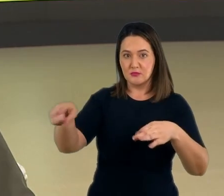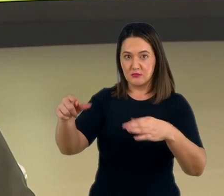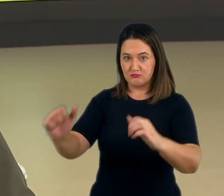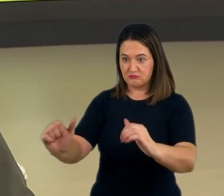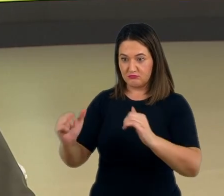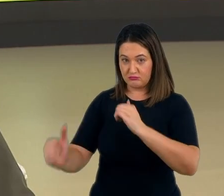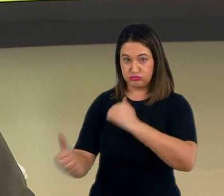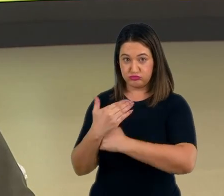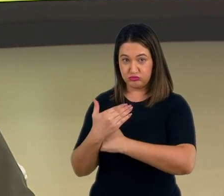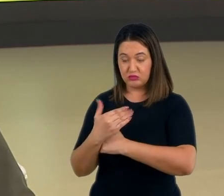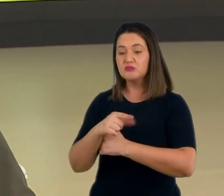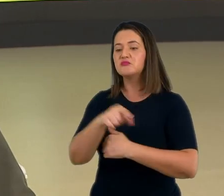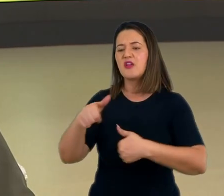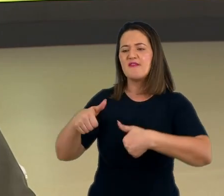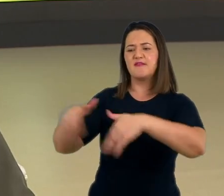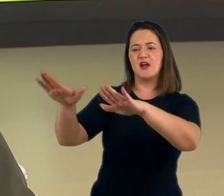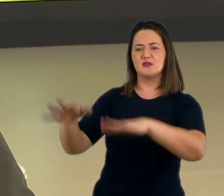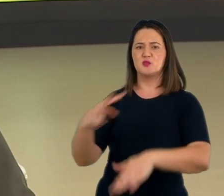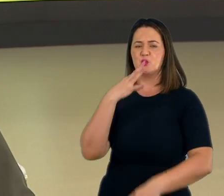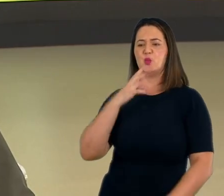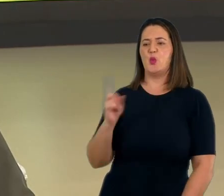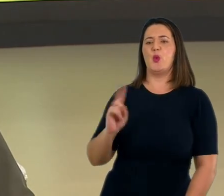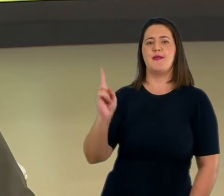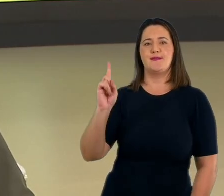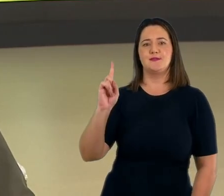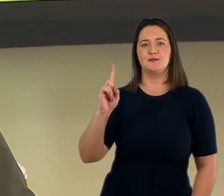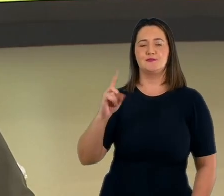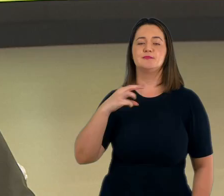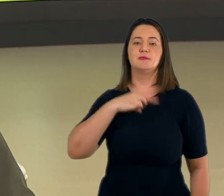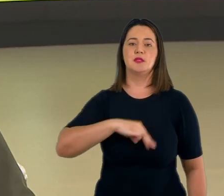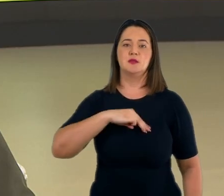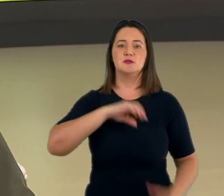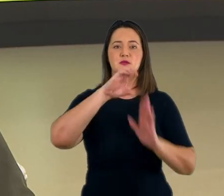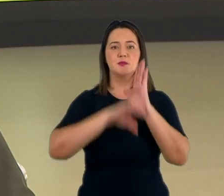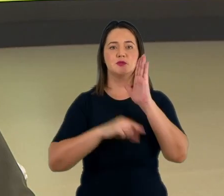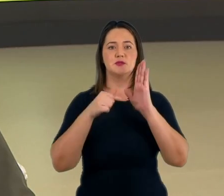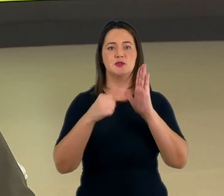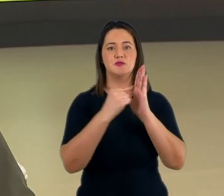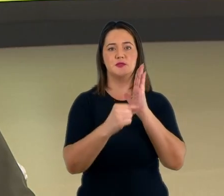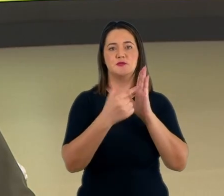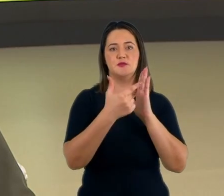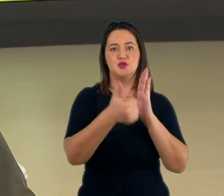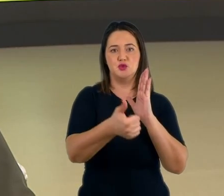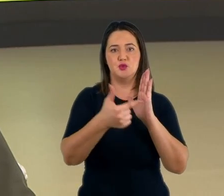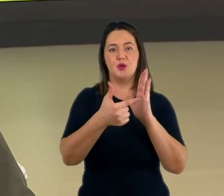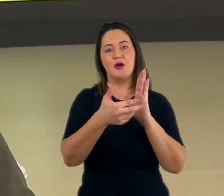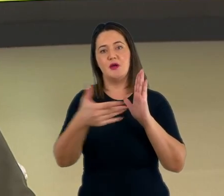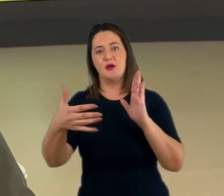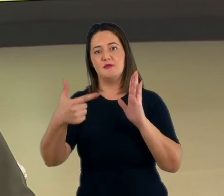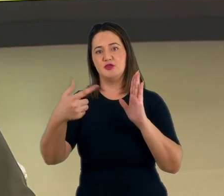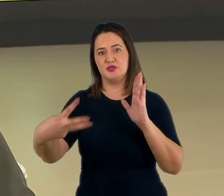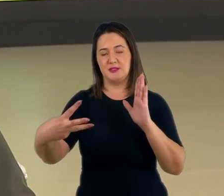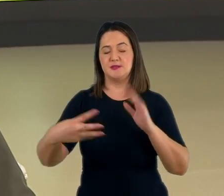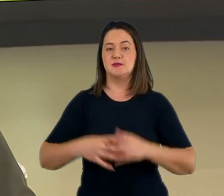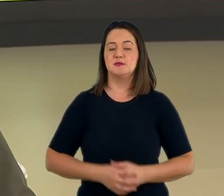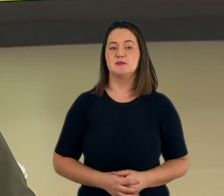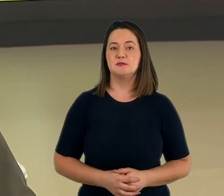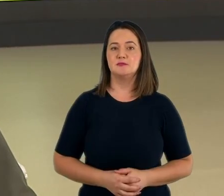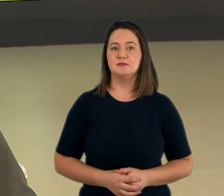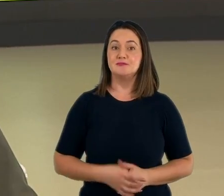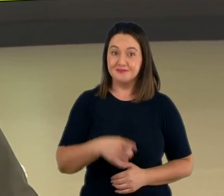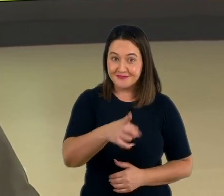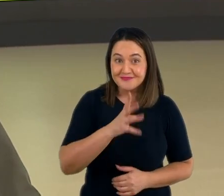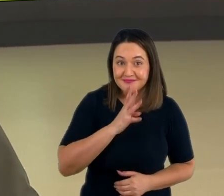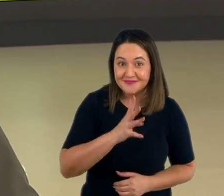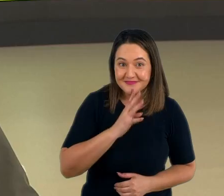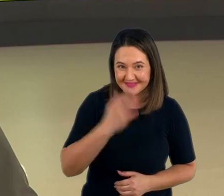aos infiéis. Apartai-vos de mim, não vos conheço. Mateus capítulo 7, versos 21 a 23.